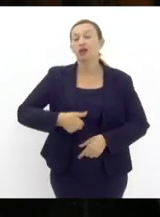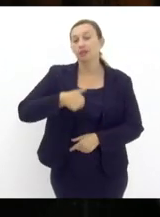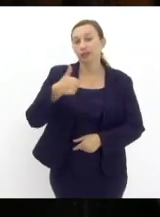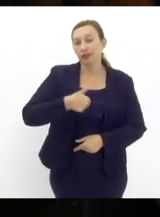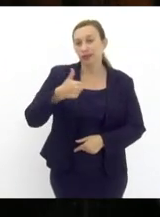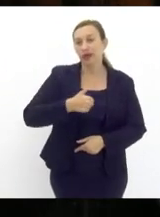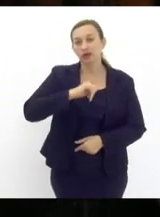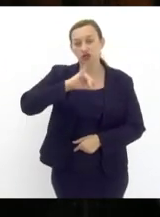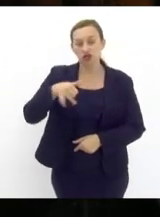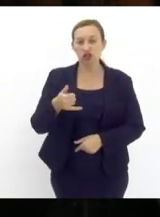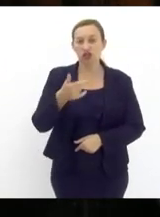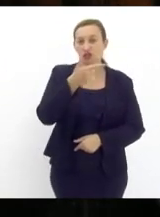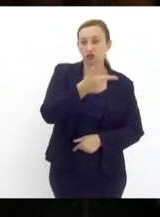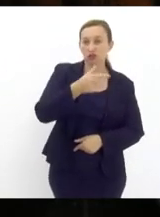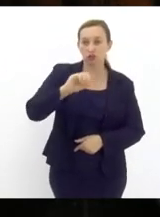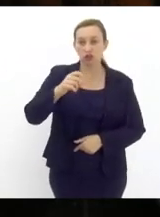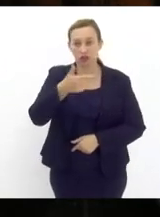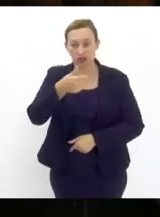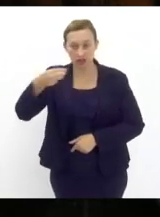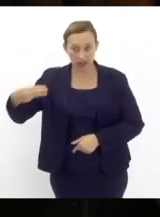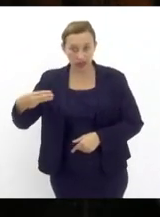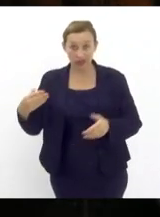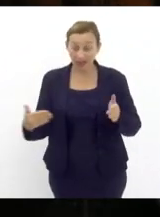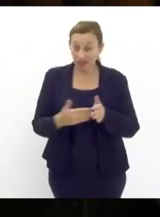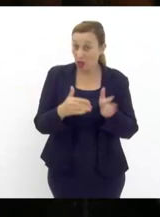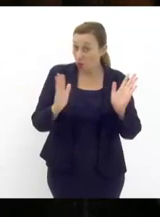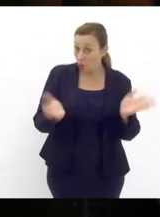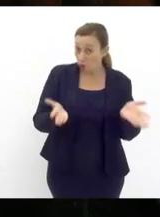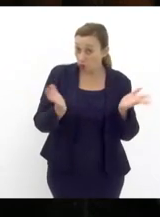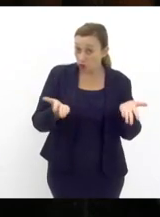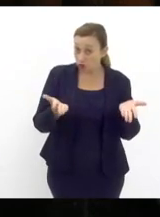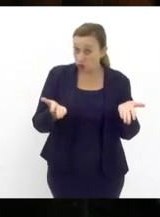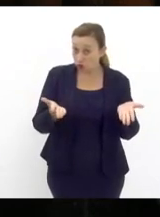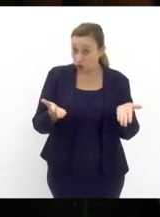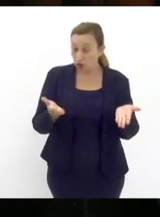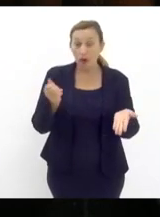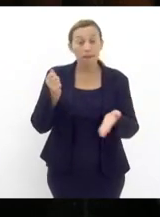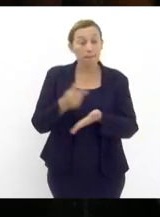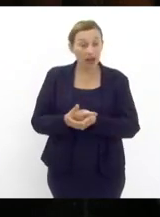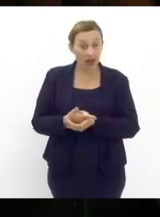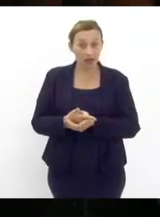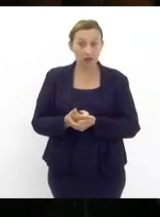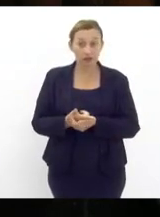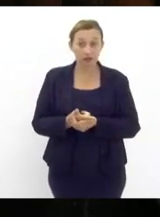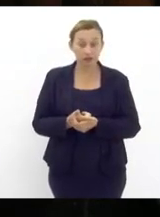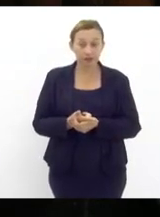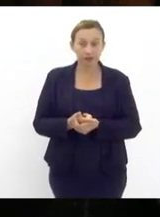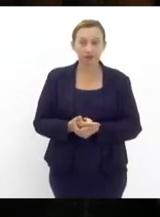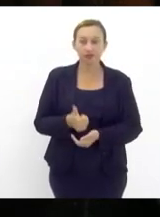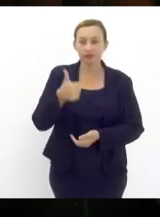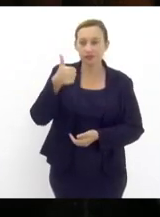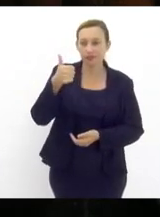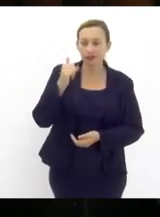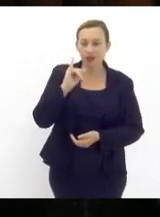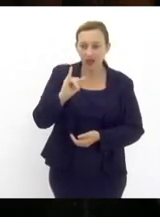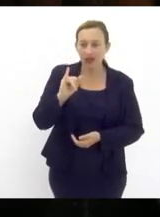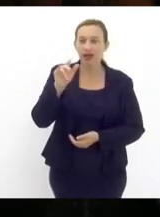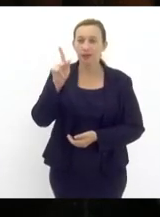janeiro de 13 até a presente data estamos pagando IPCA